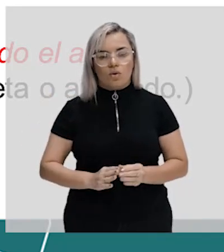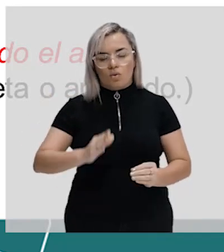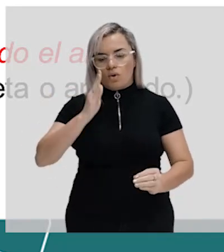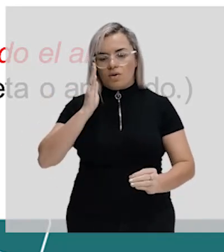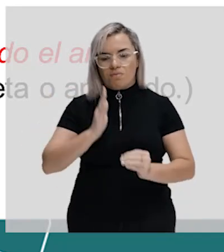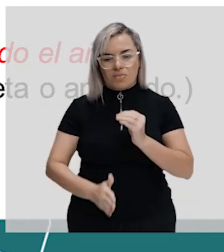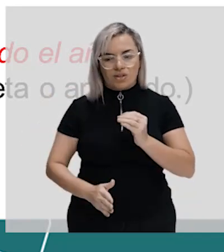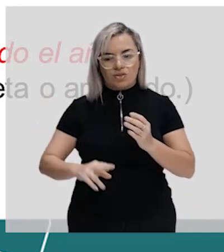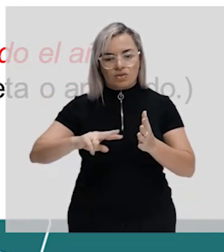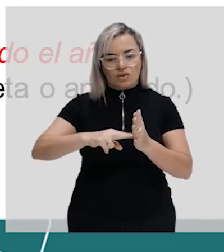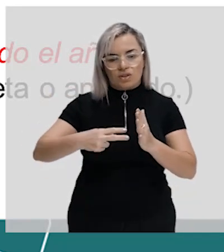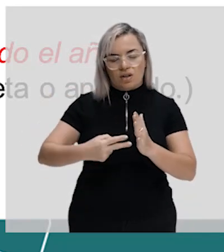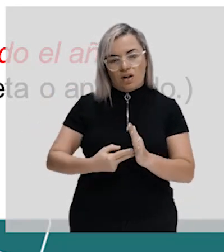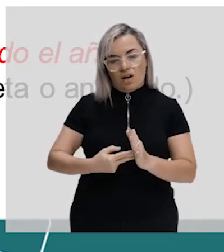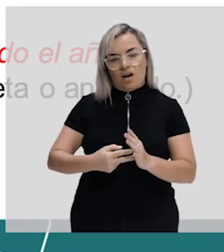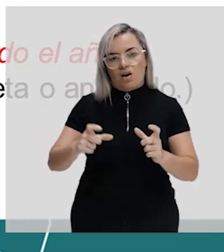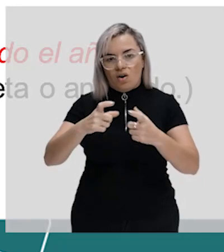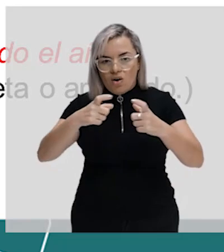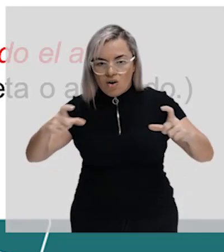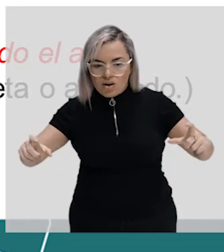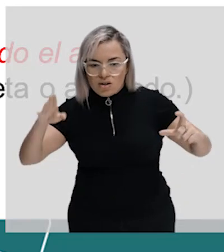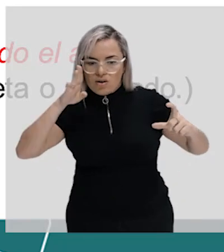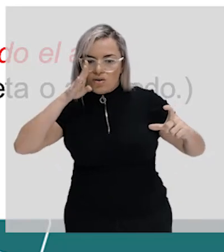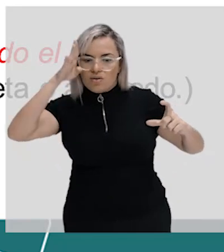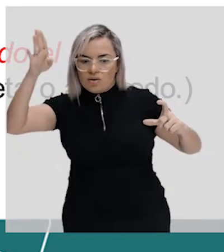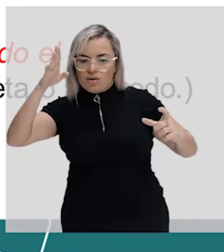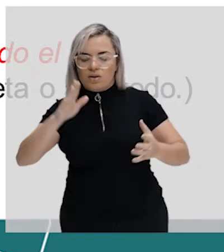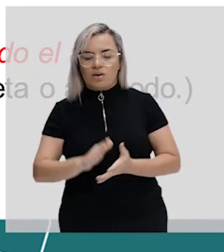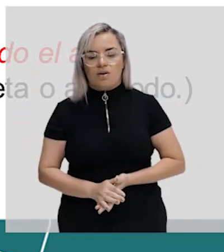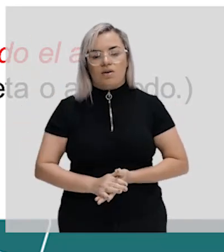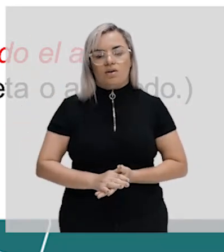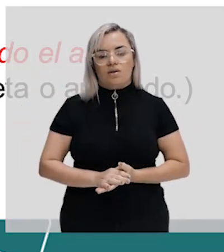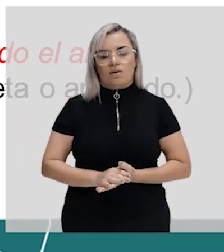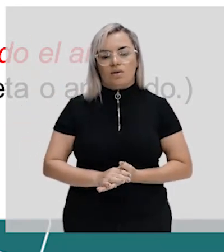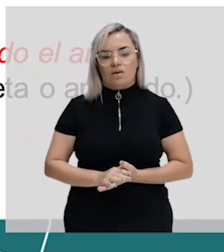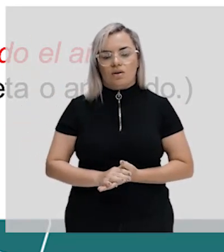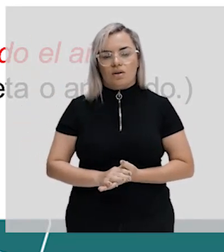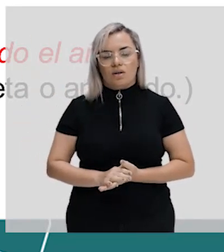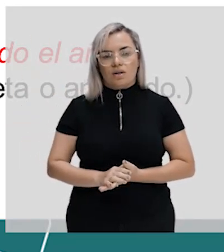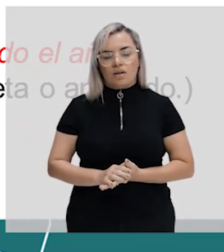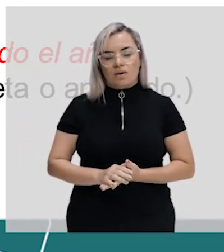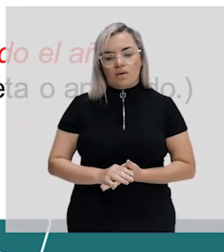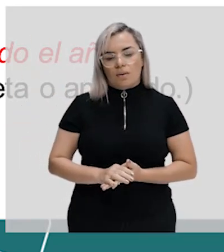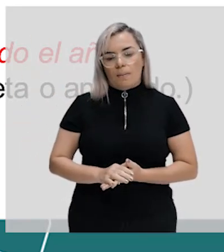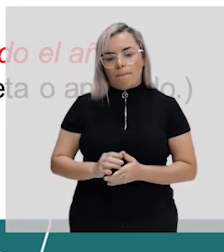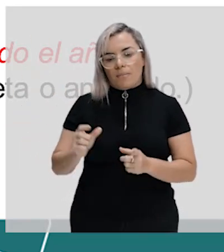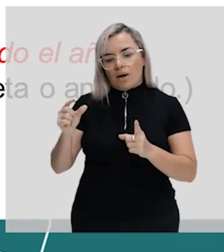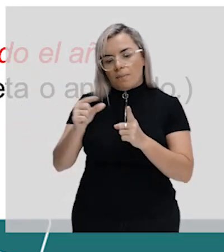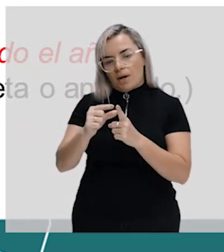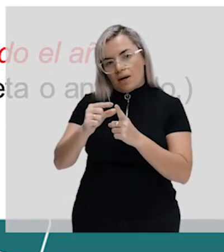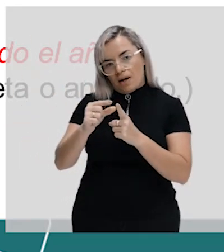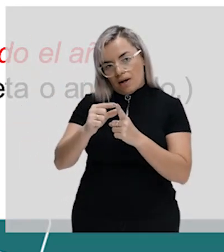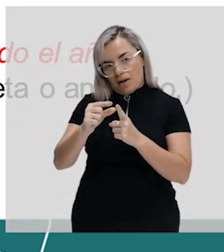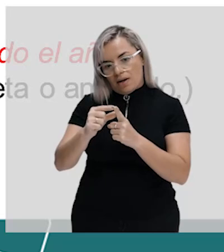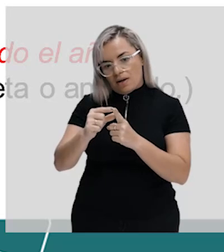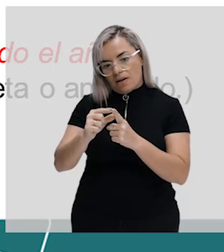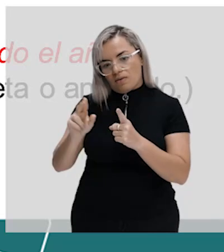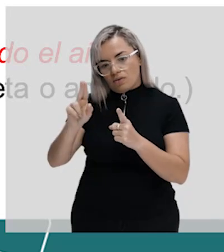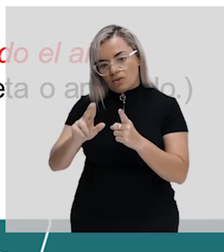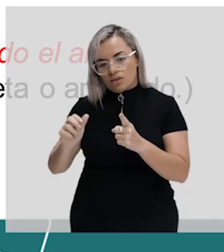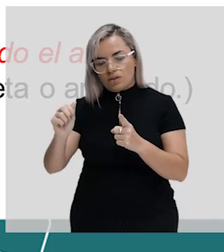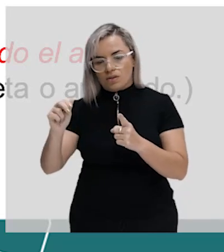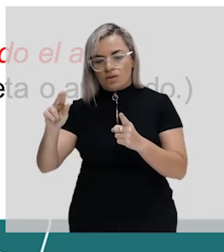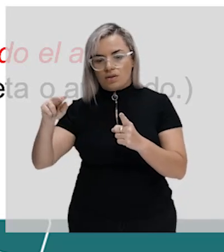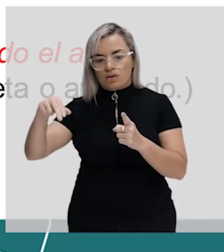aunque. Então, no logro adelgazar, aunque he estado em dieta todo el año. Então,